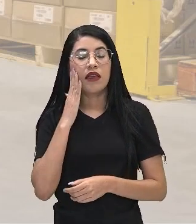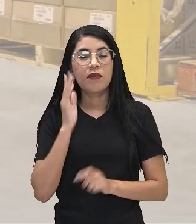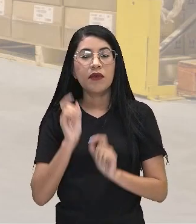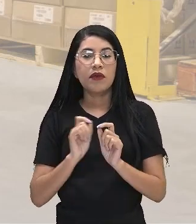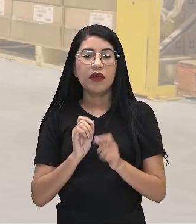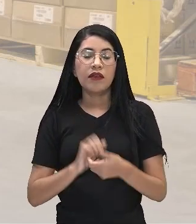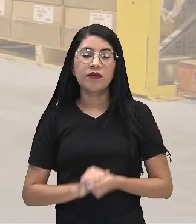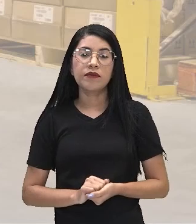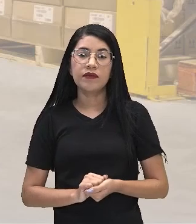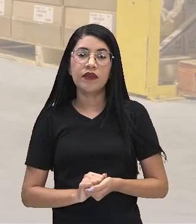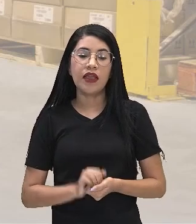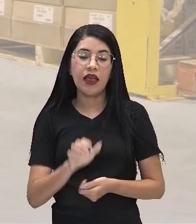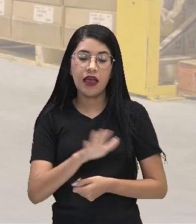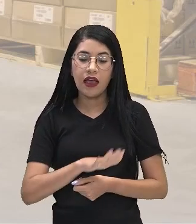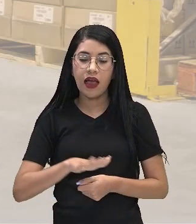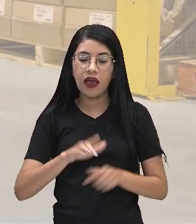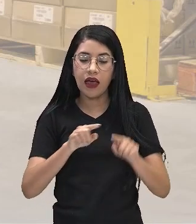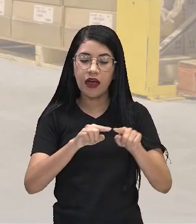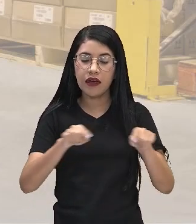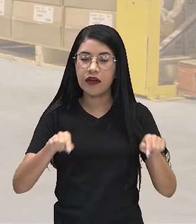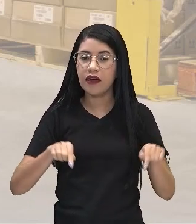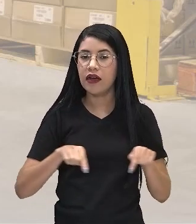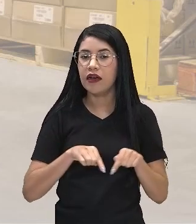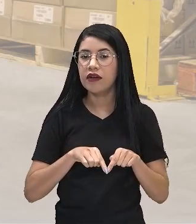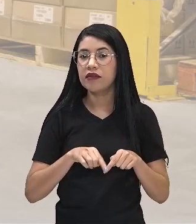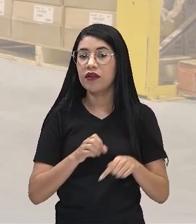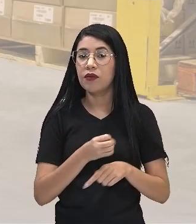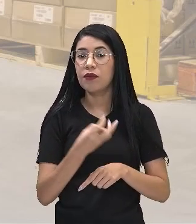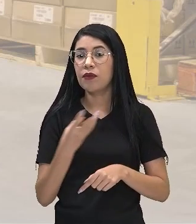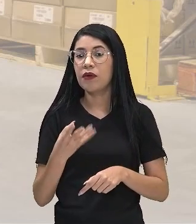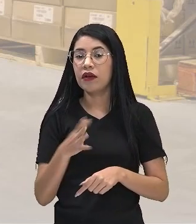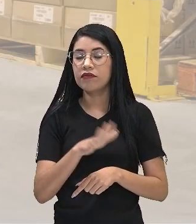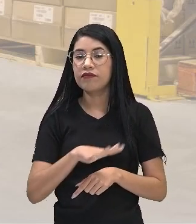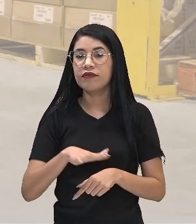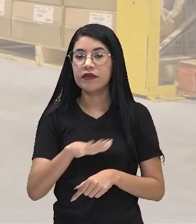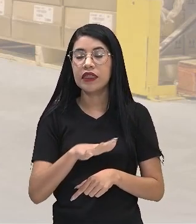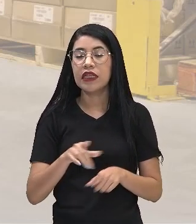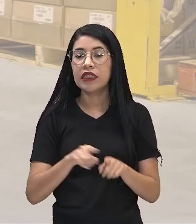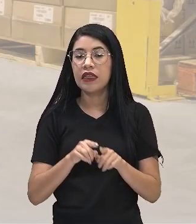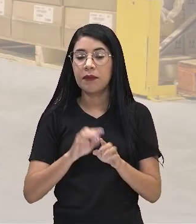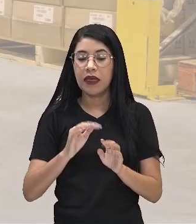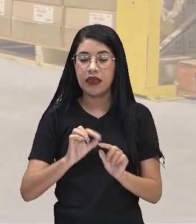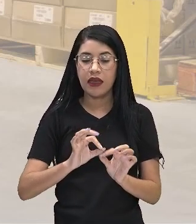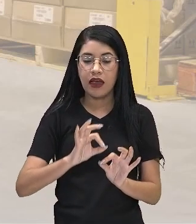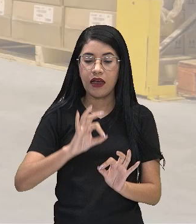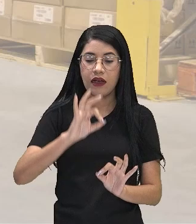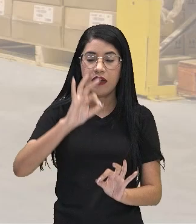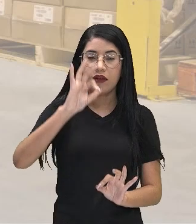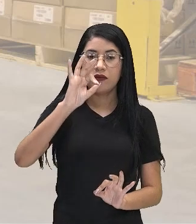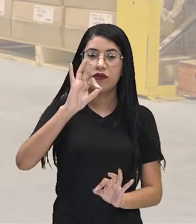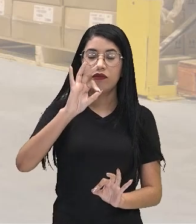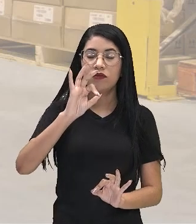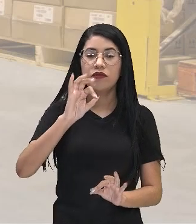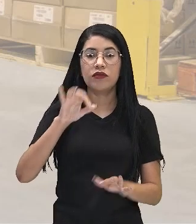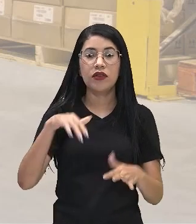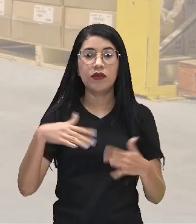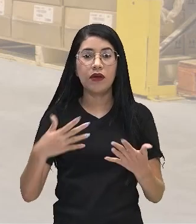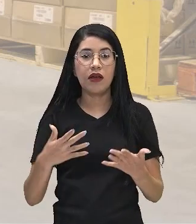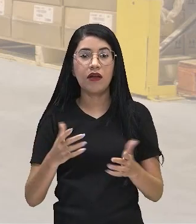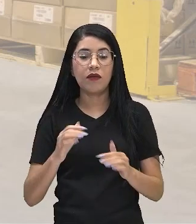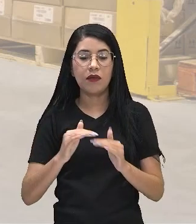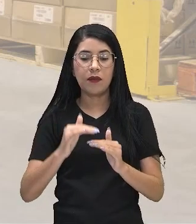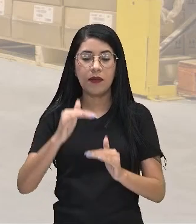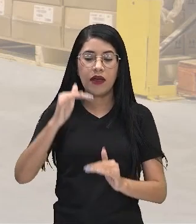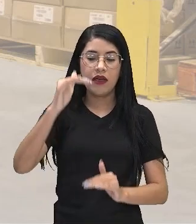é a área que ela está ocupando, certo? E também qual é a altura dela, né? Até onde está